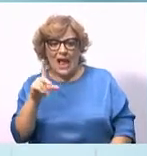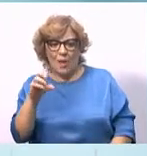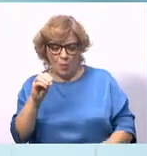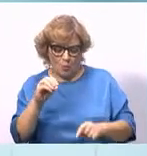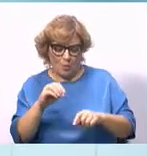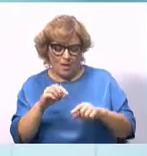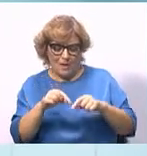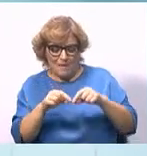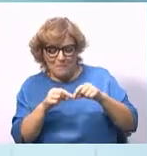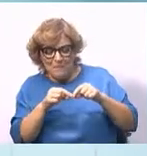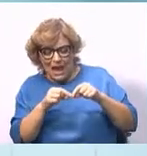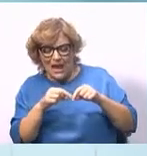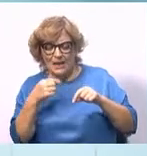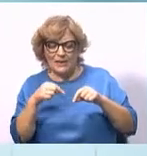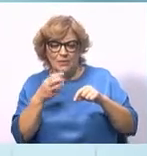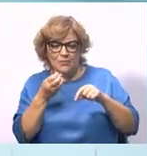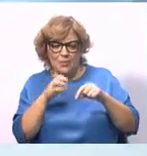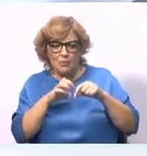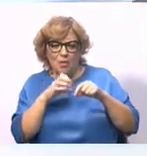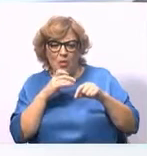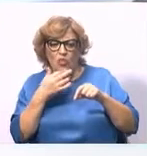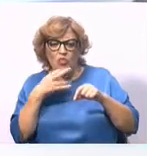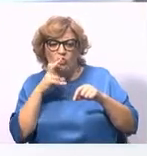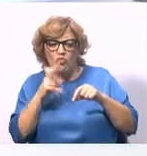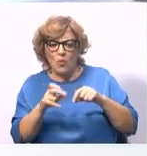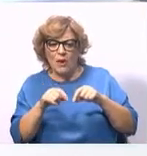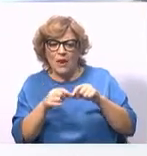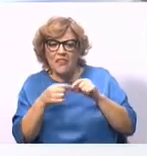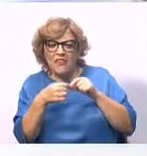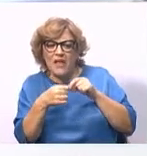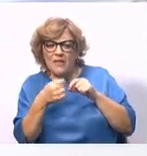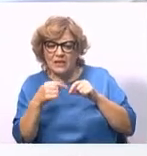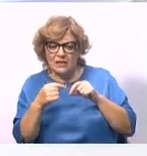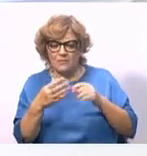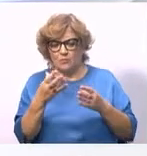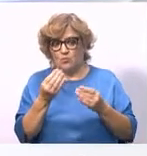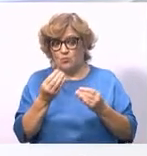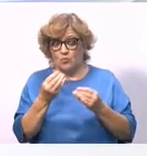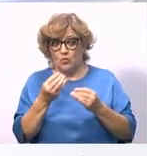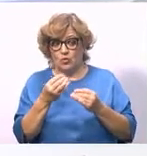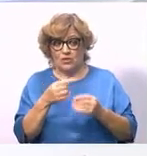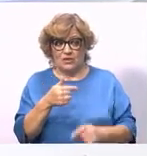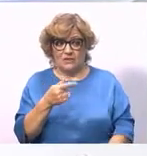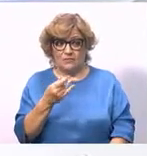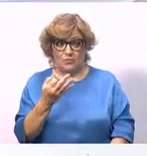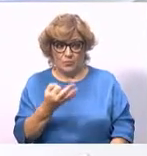calosidades, que afeta, de facto, muita da nossa população. Com certeza, muitos telespectadores do Porto